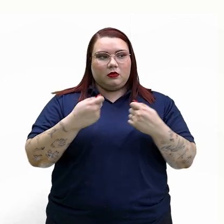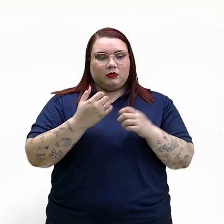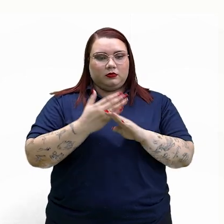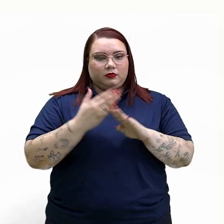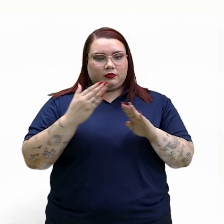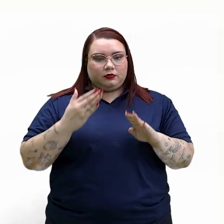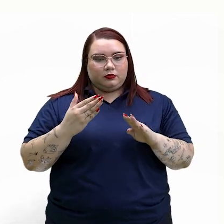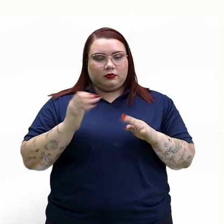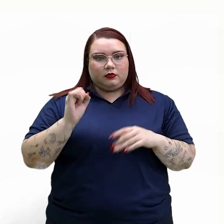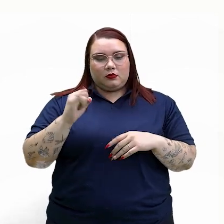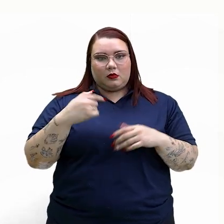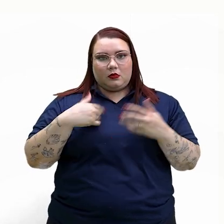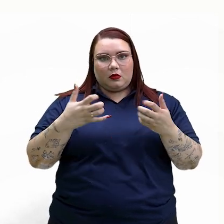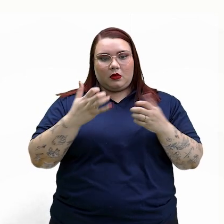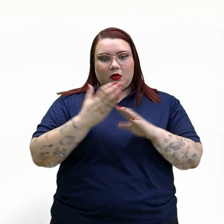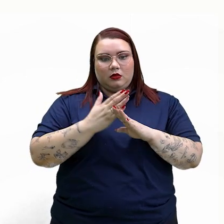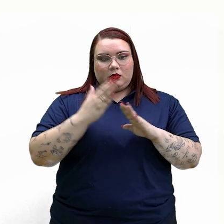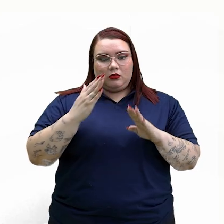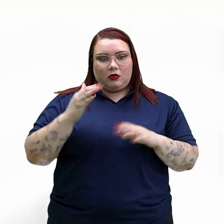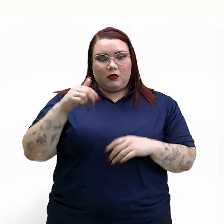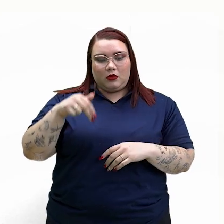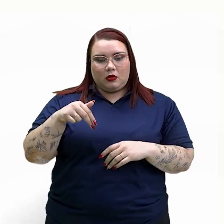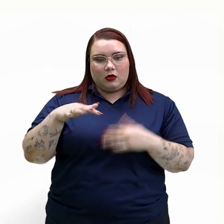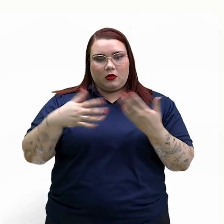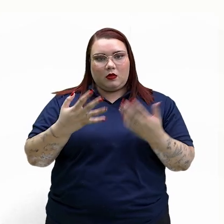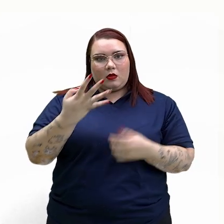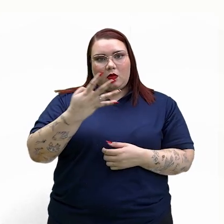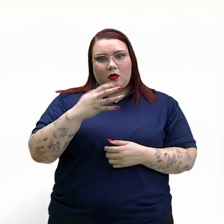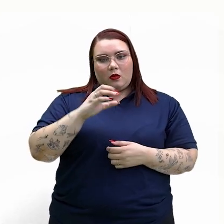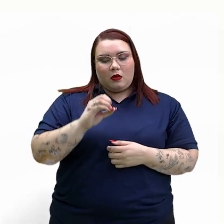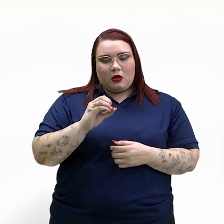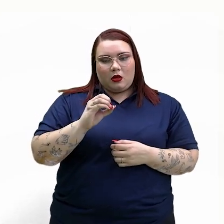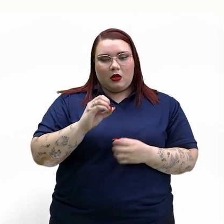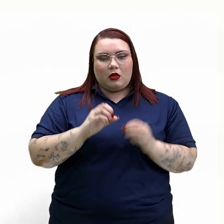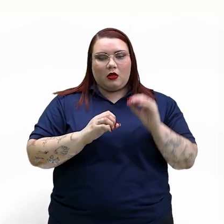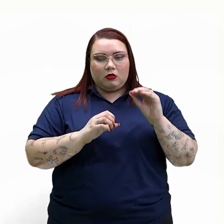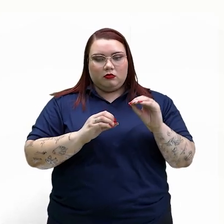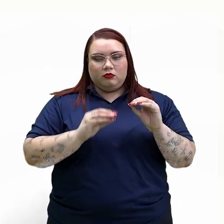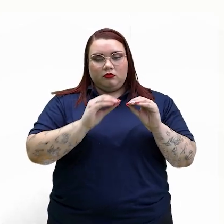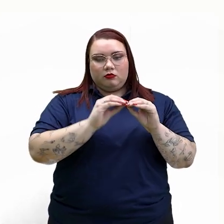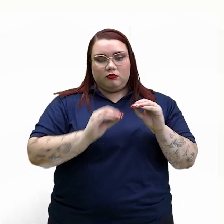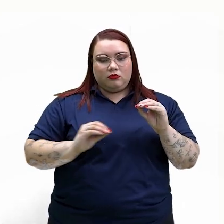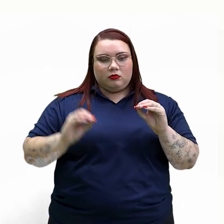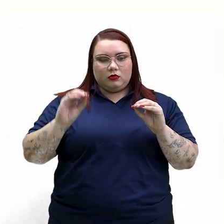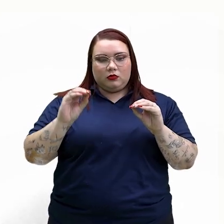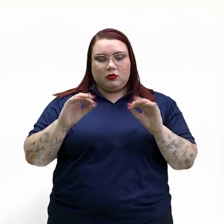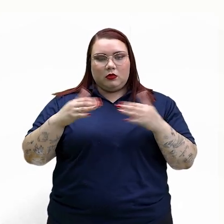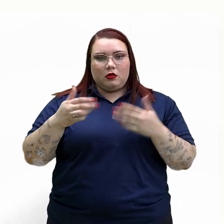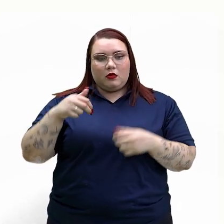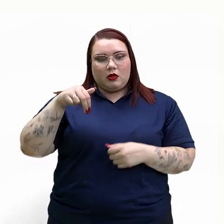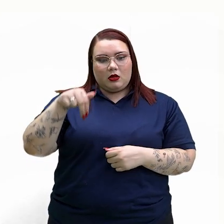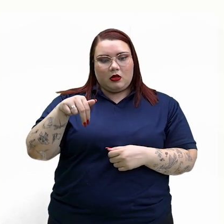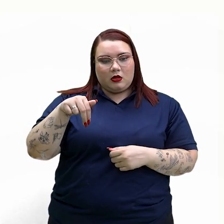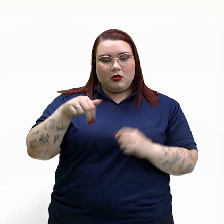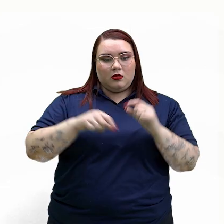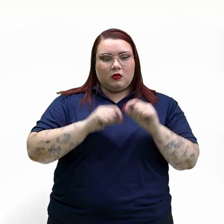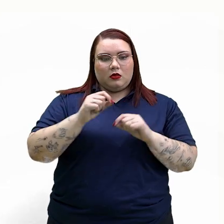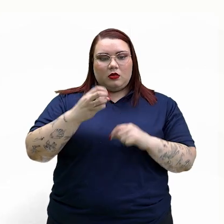determinar. Então, se eu quero determinar esse n, eu vou passar o 40 dividindo. Então, n vai ser igual